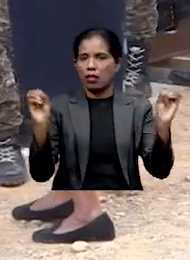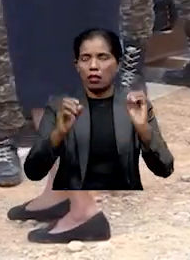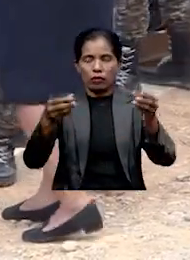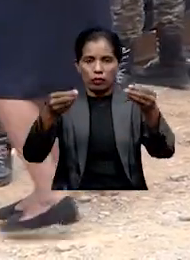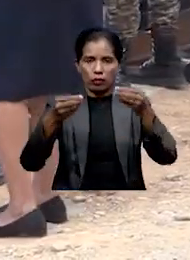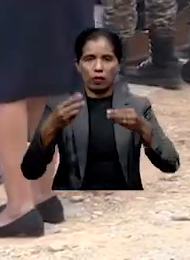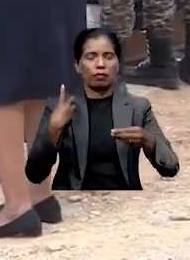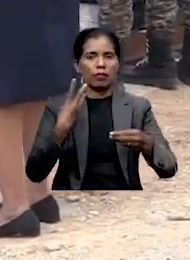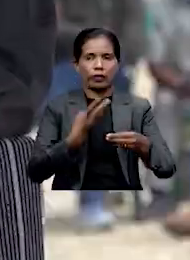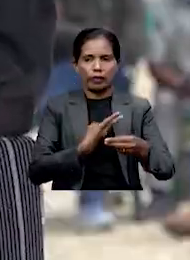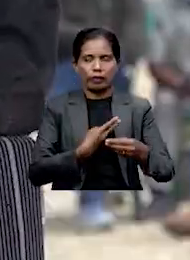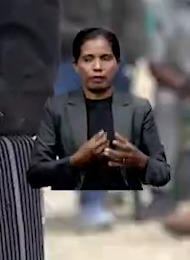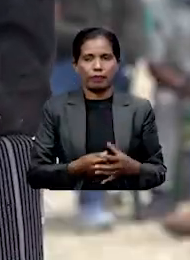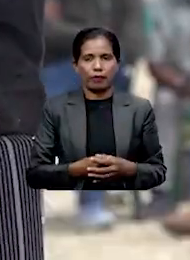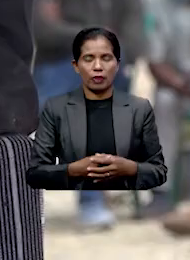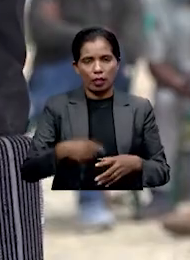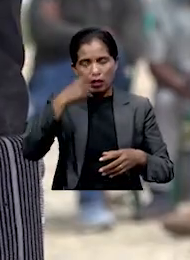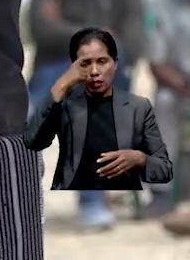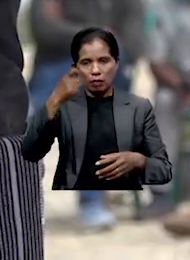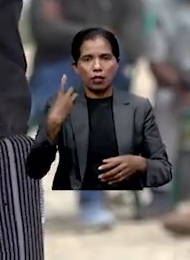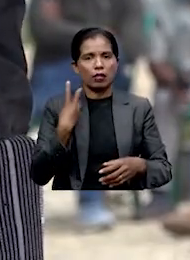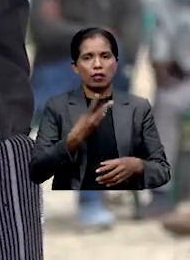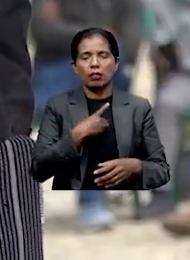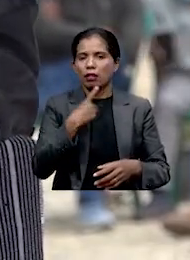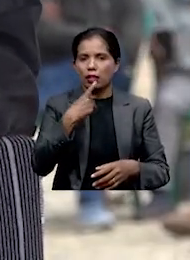a bandeja. Tava nei tenean.